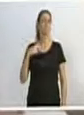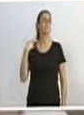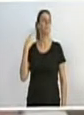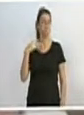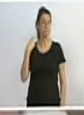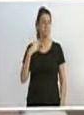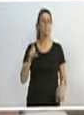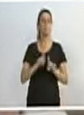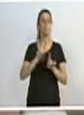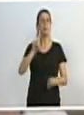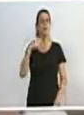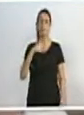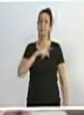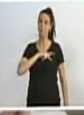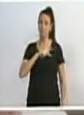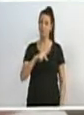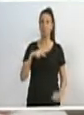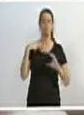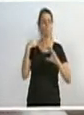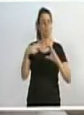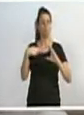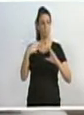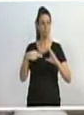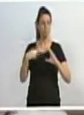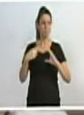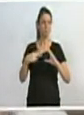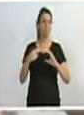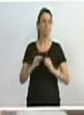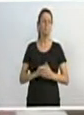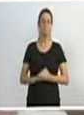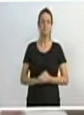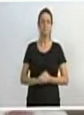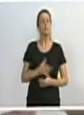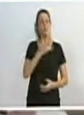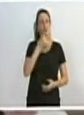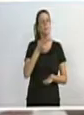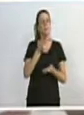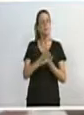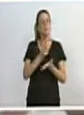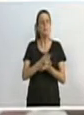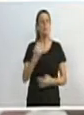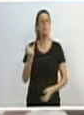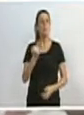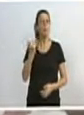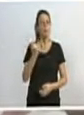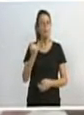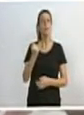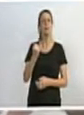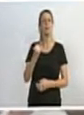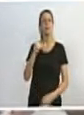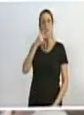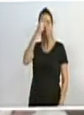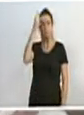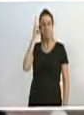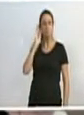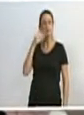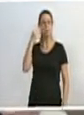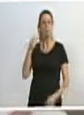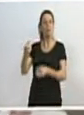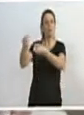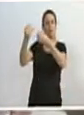Casa Legislativa. E eu acho que é sempre importante podermos ouvir a experiência nesse debate, e quando